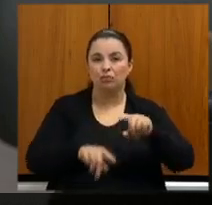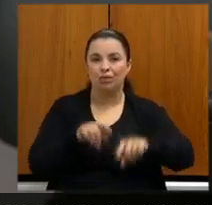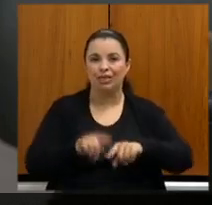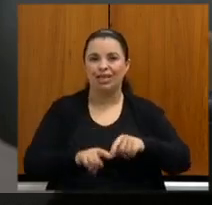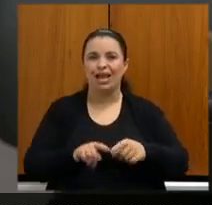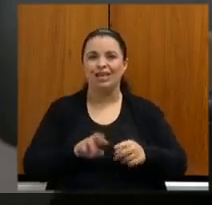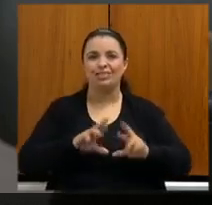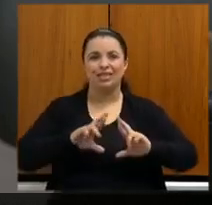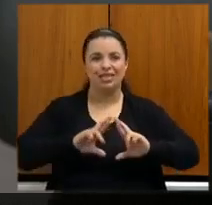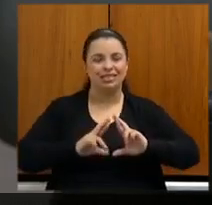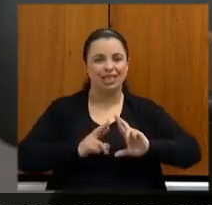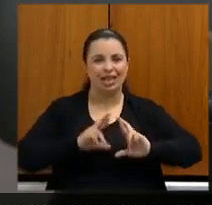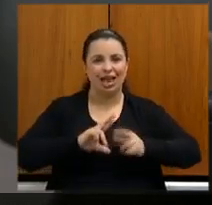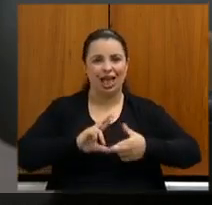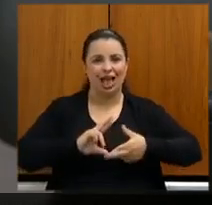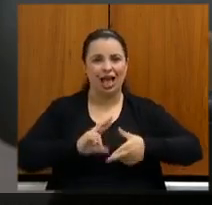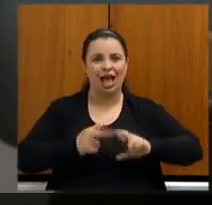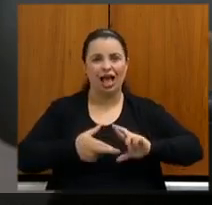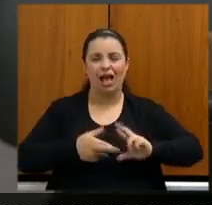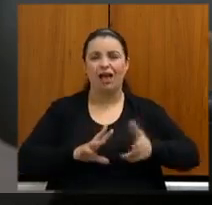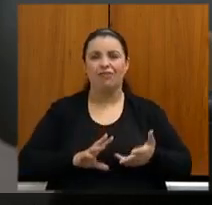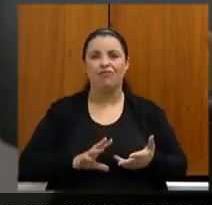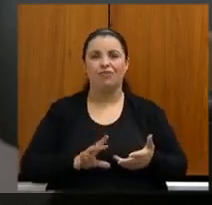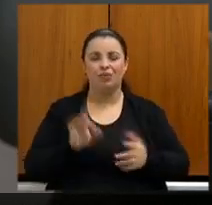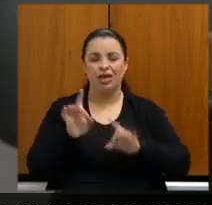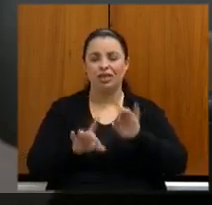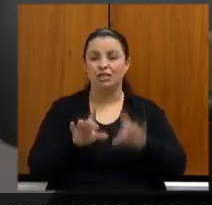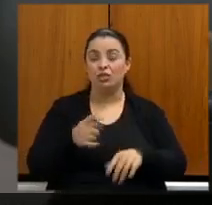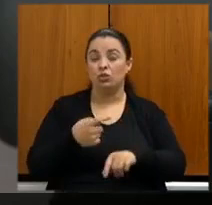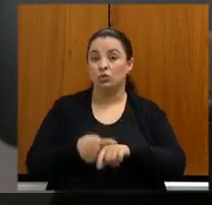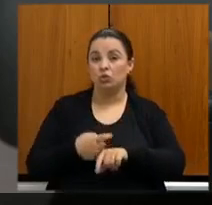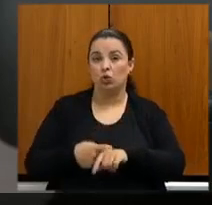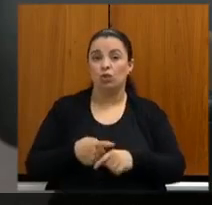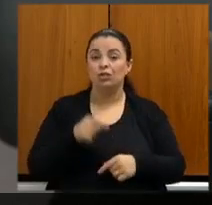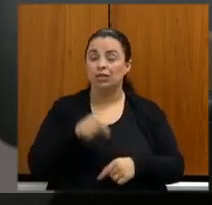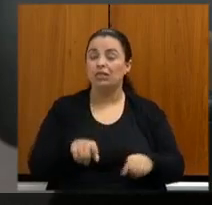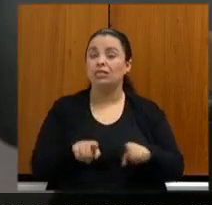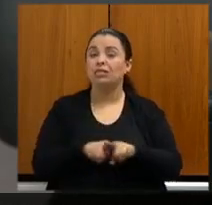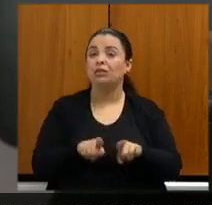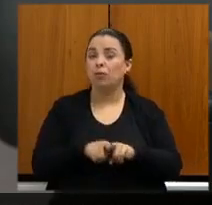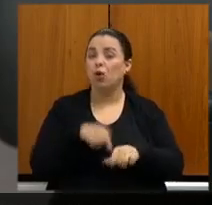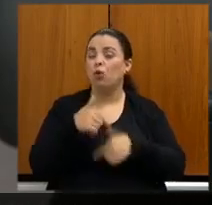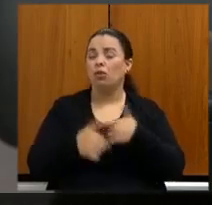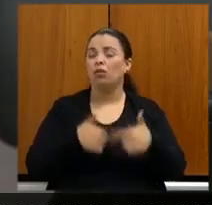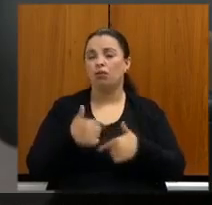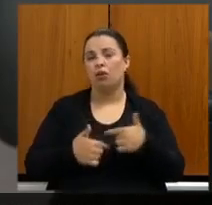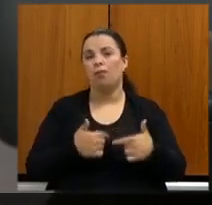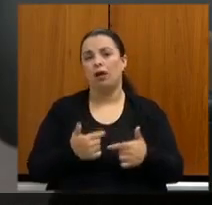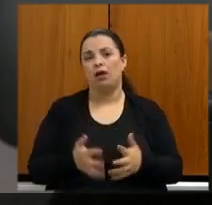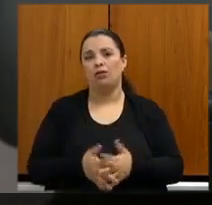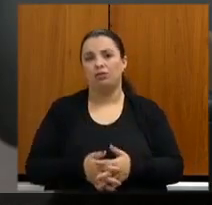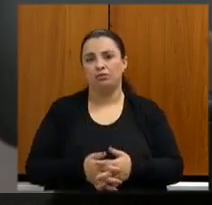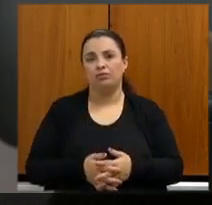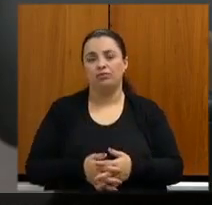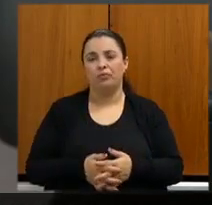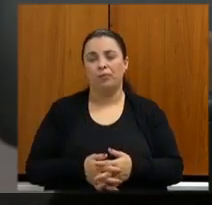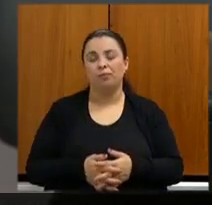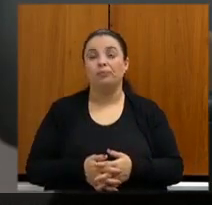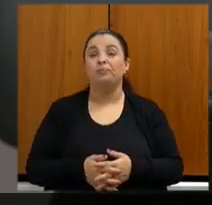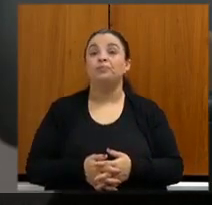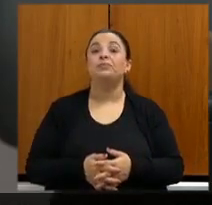e também uma disputa de território de terra né e da função é bem então vamos passar agora para